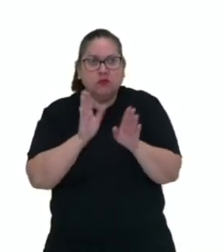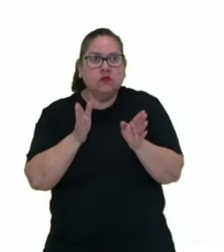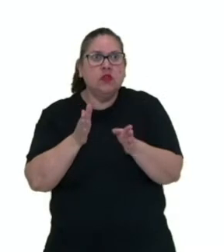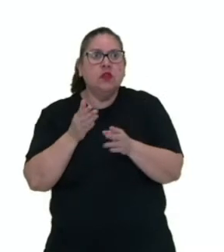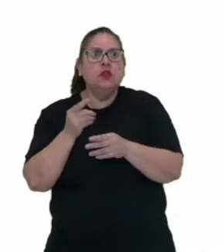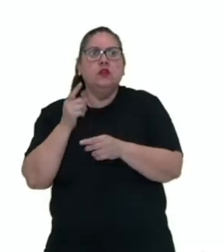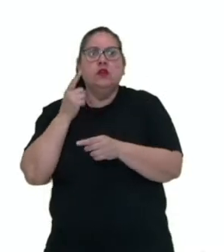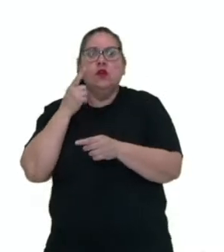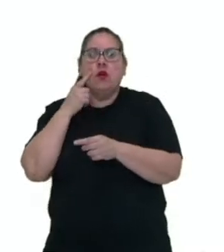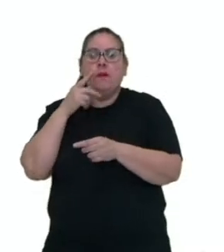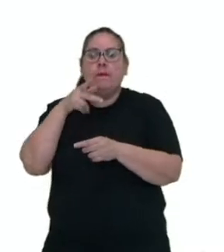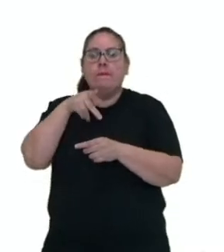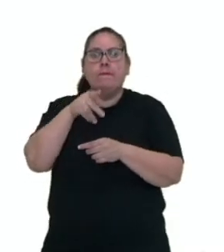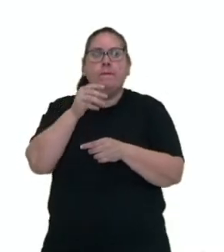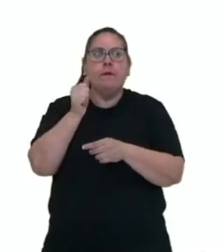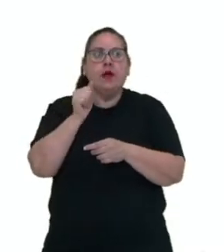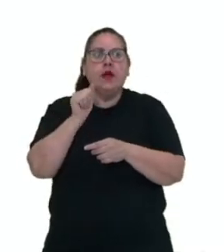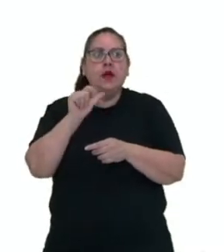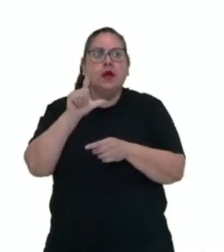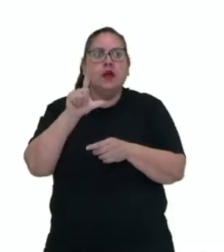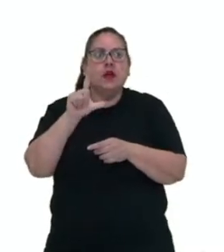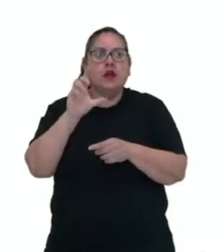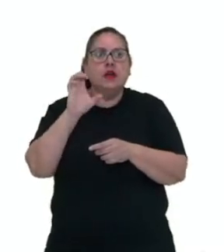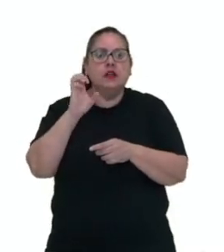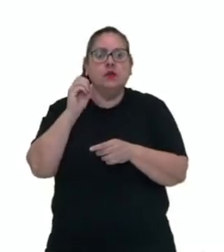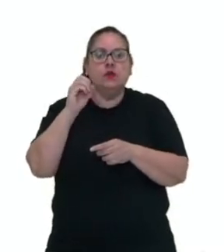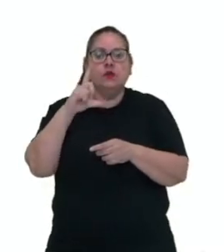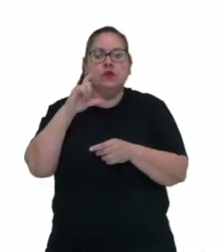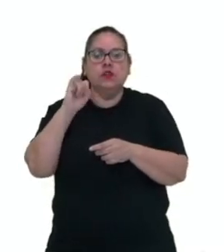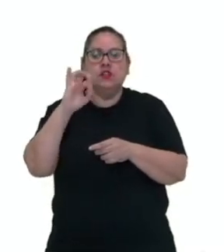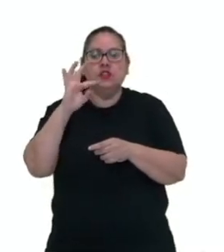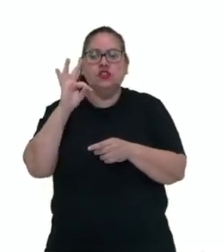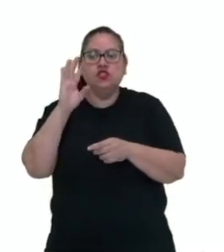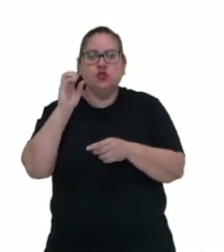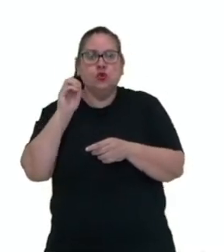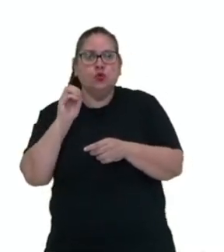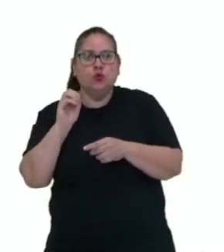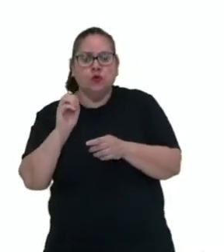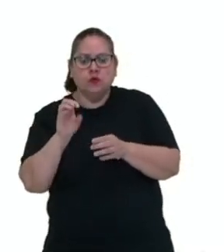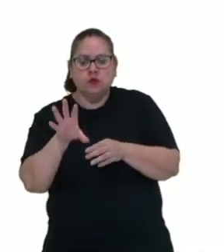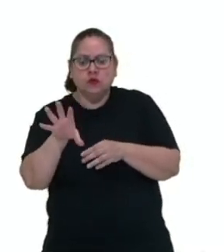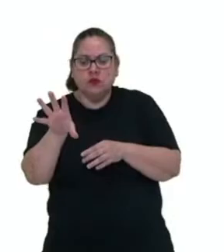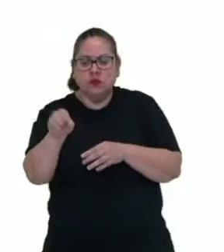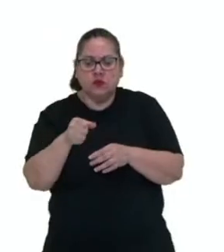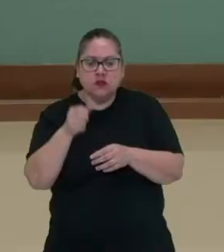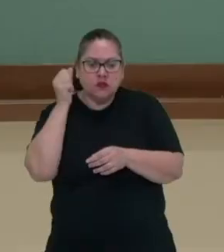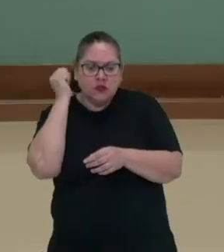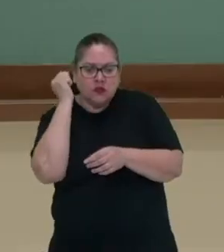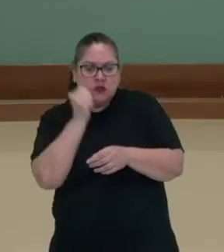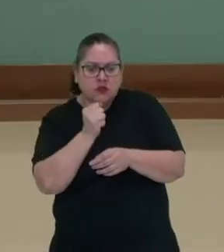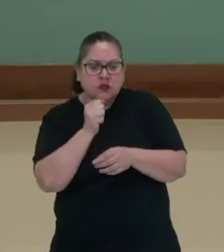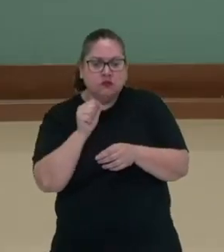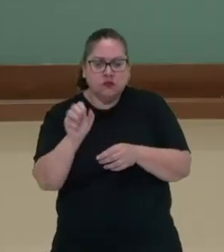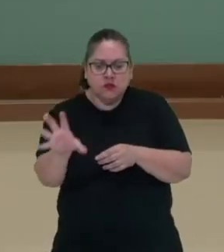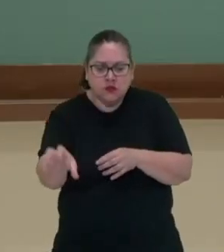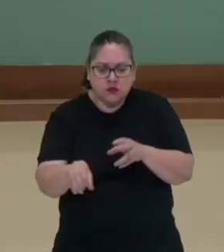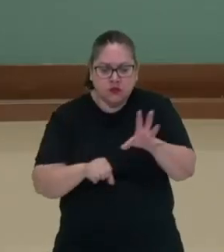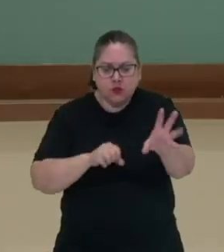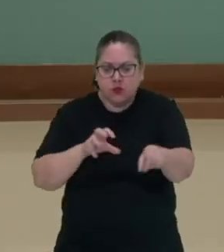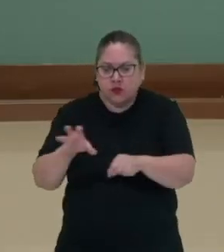né? Paleolítico, caçadores e coletores, a forma como esses homens viviam, né? Caçando